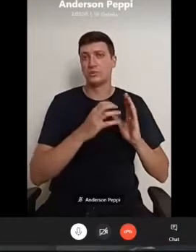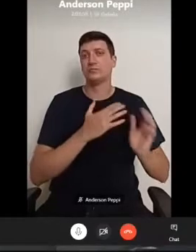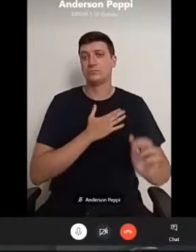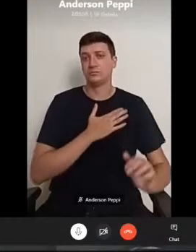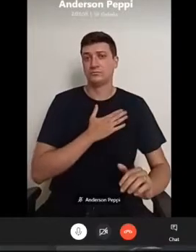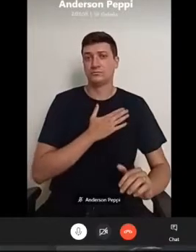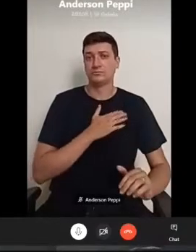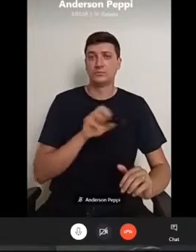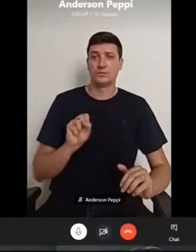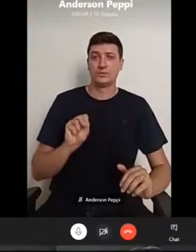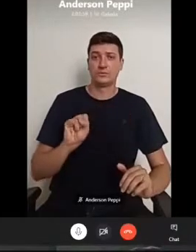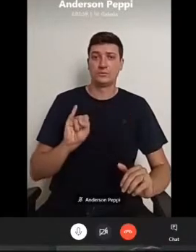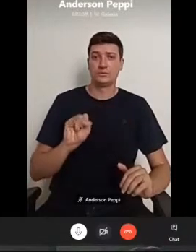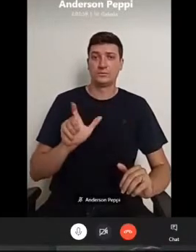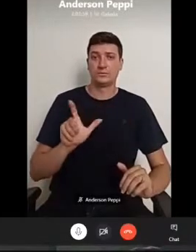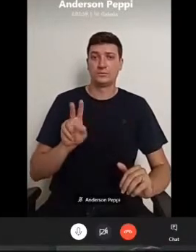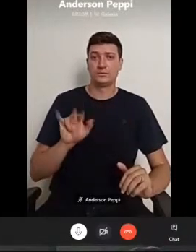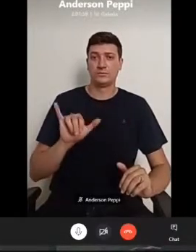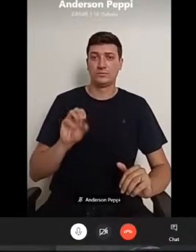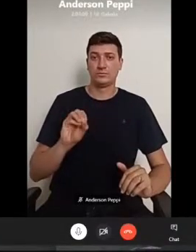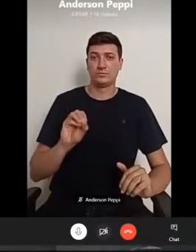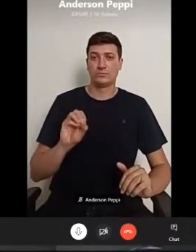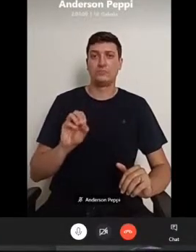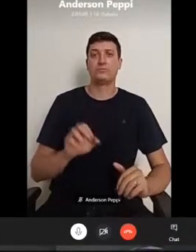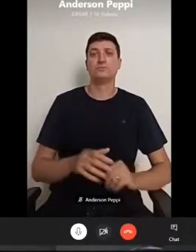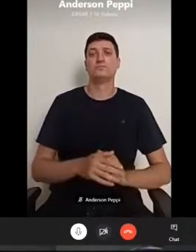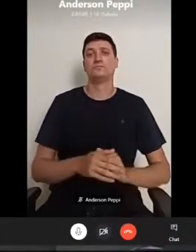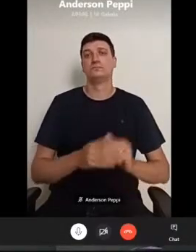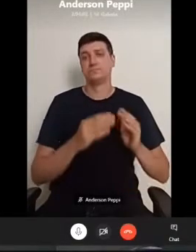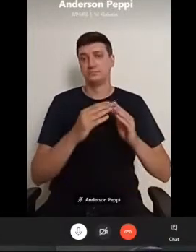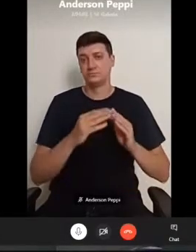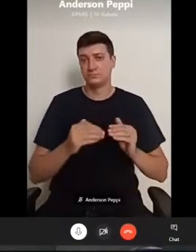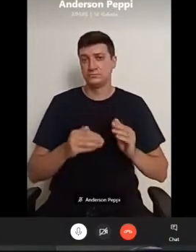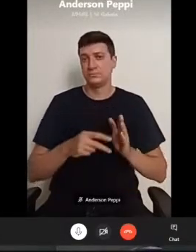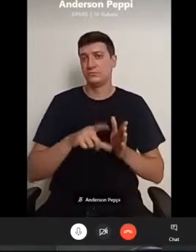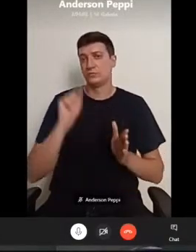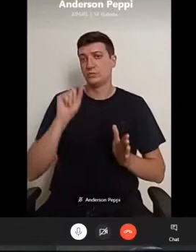Santos. Cargo de segundo secretário,